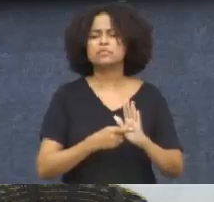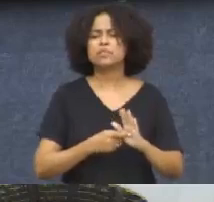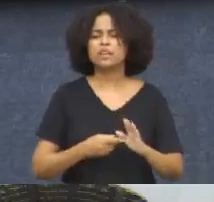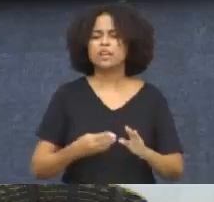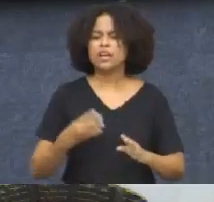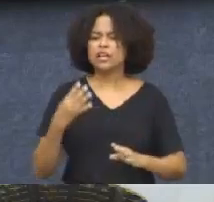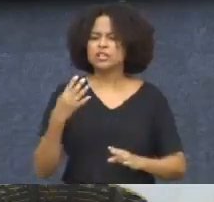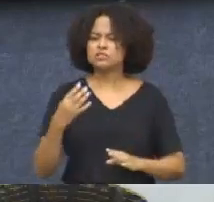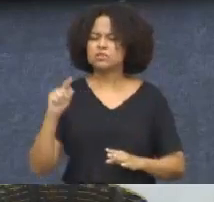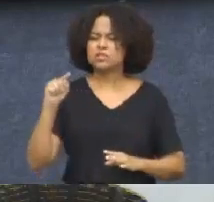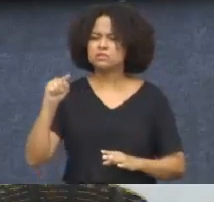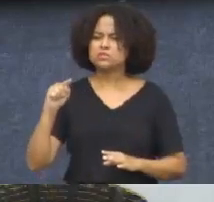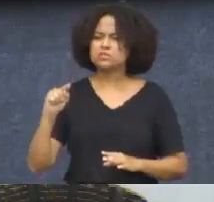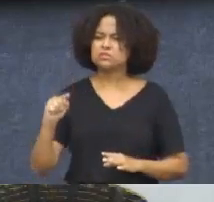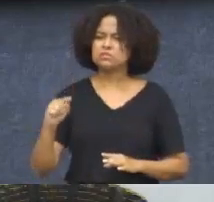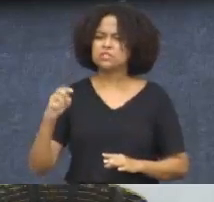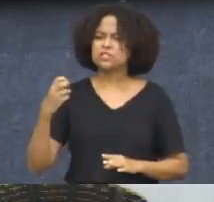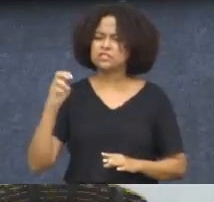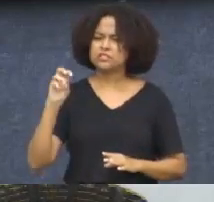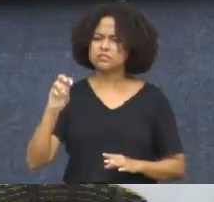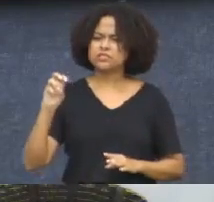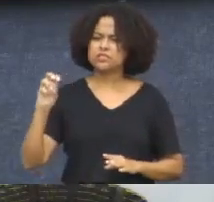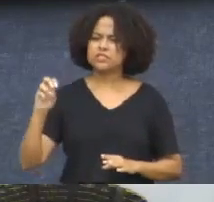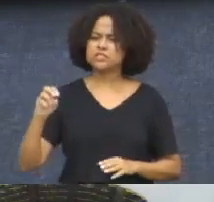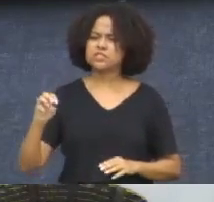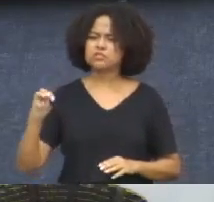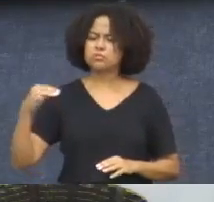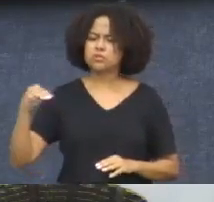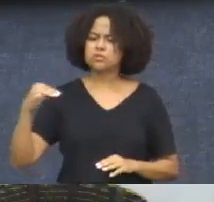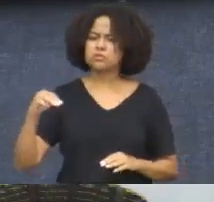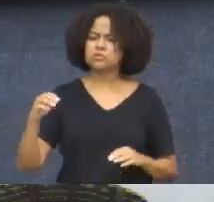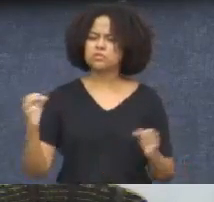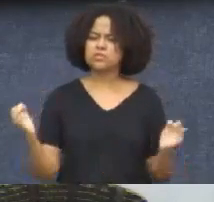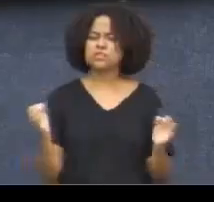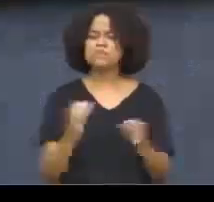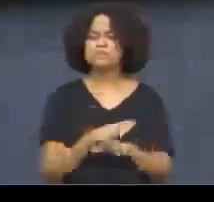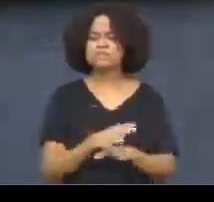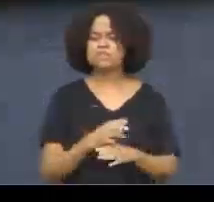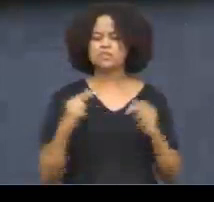às 16 horas e 55 minutos encerrada esta sessão.